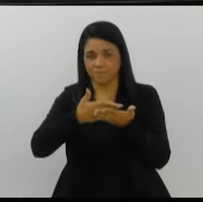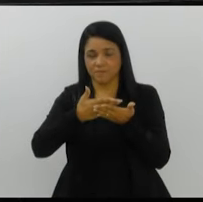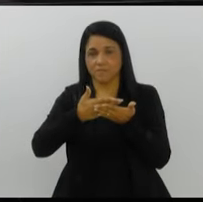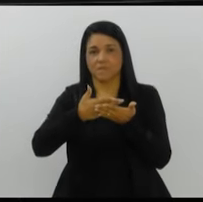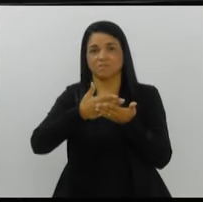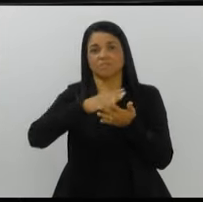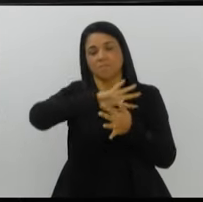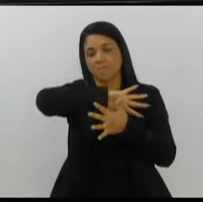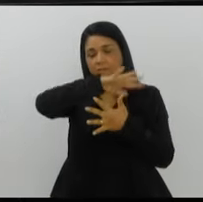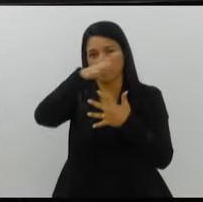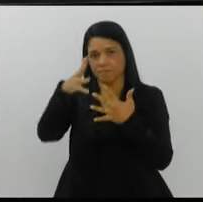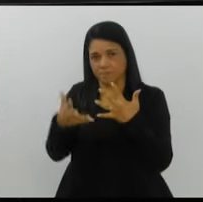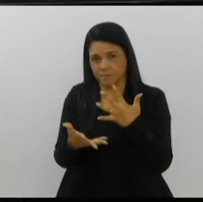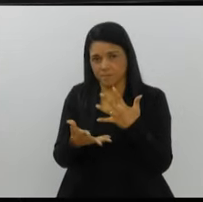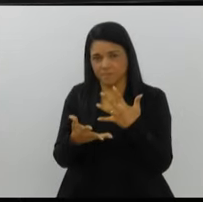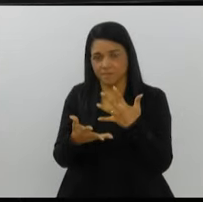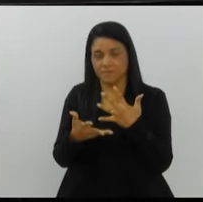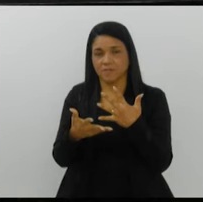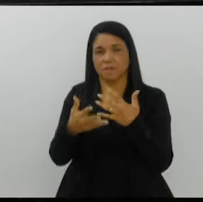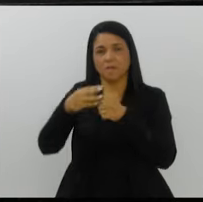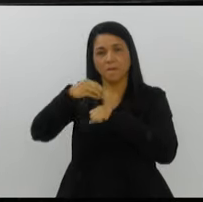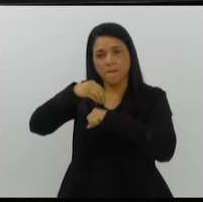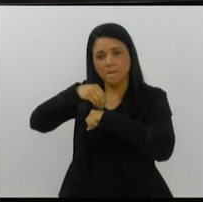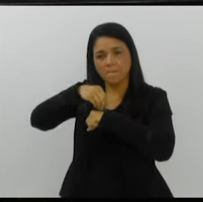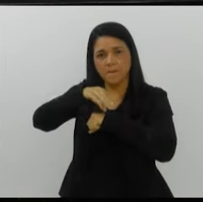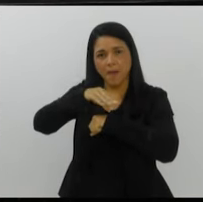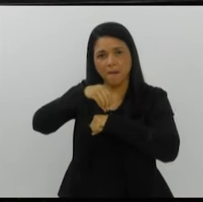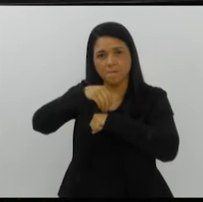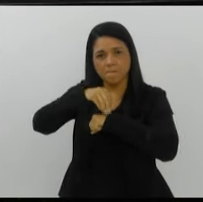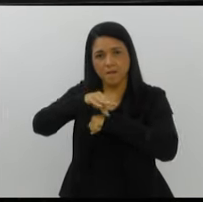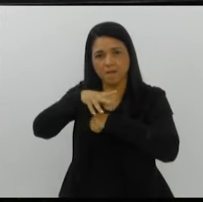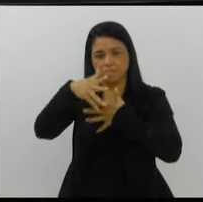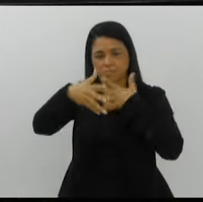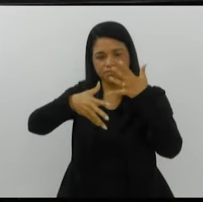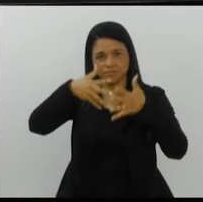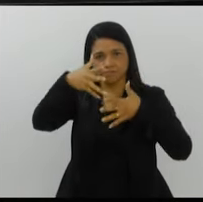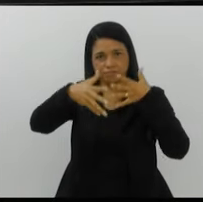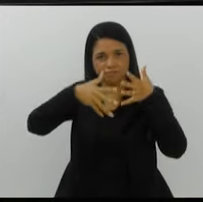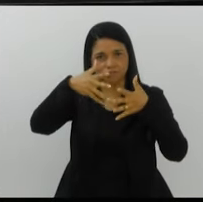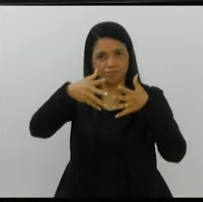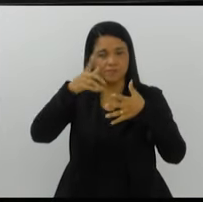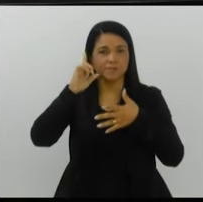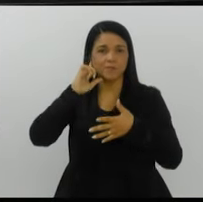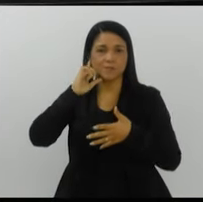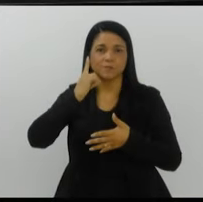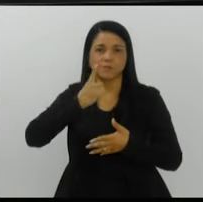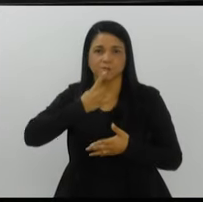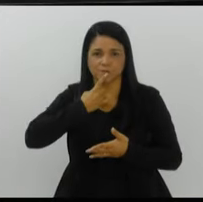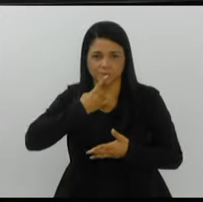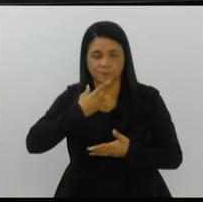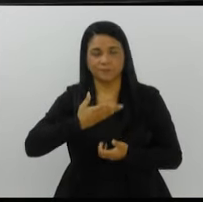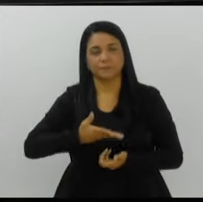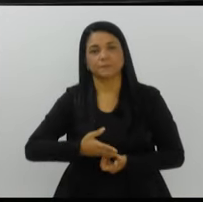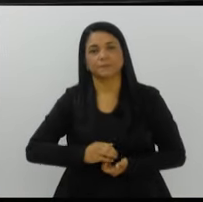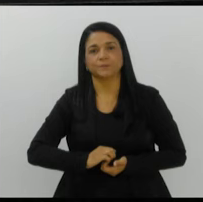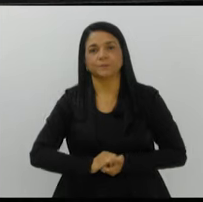de Libras, que leva a nossa voz aos deficientes